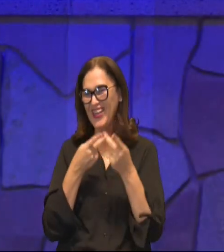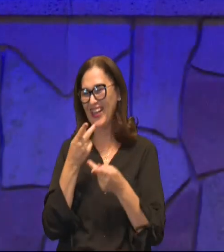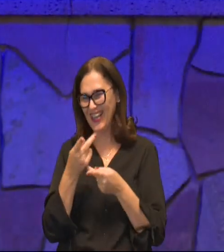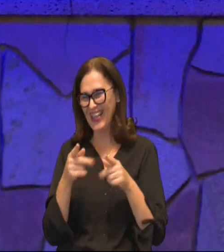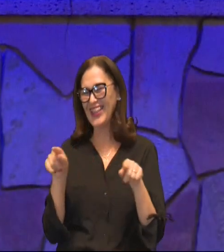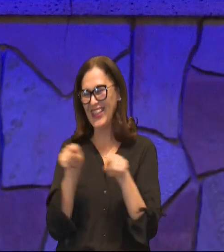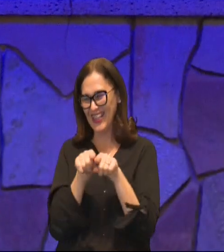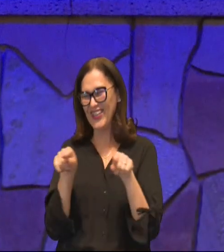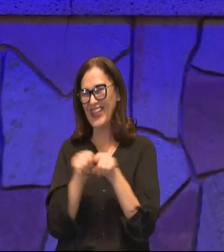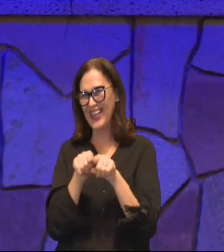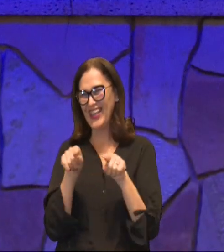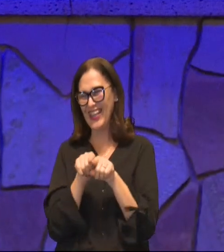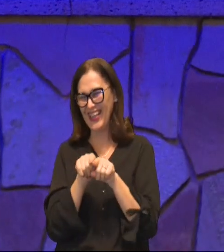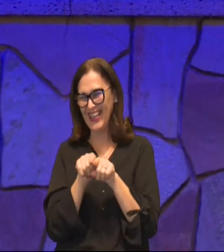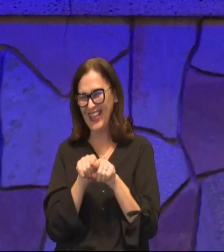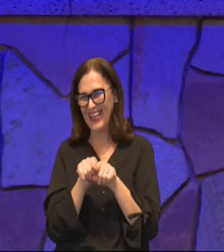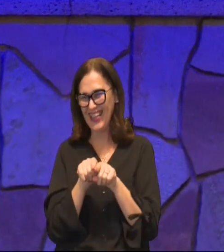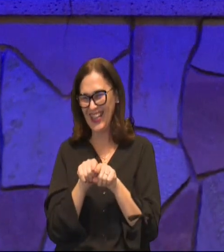Também fala.